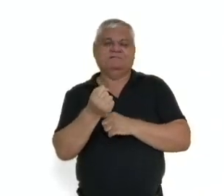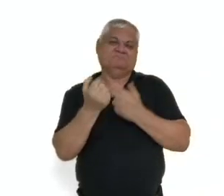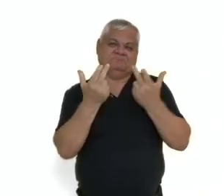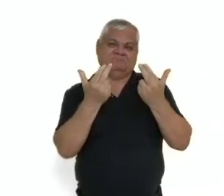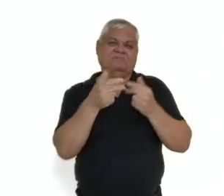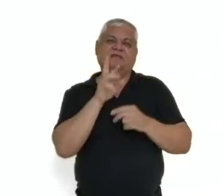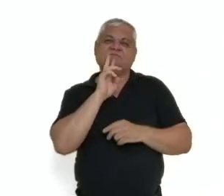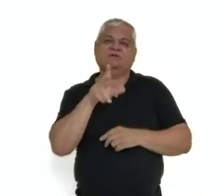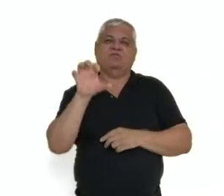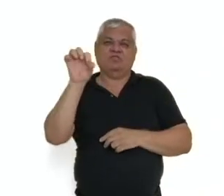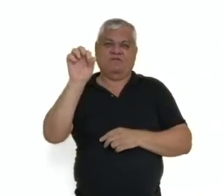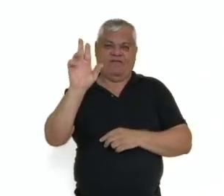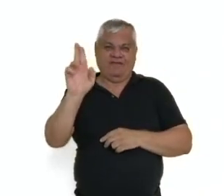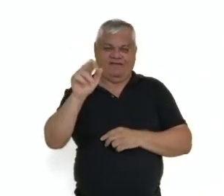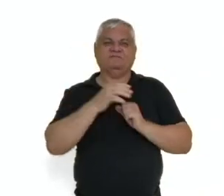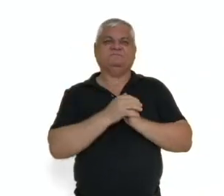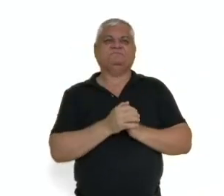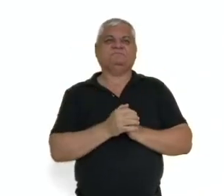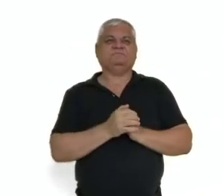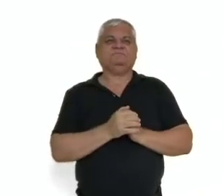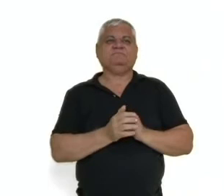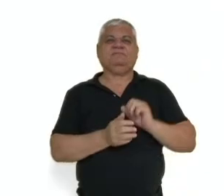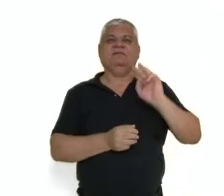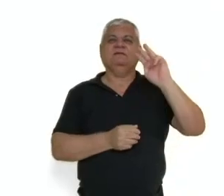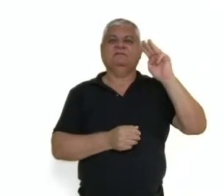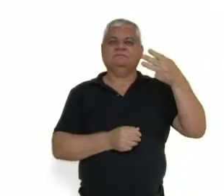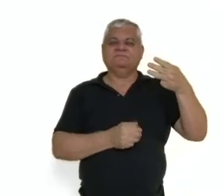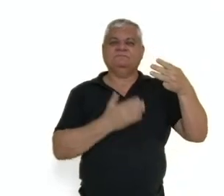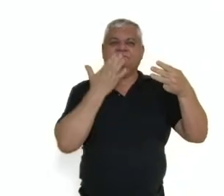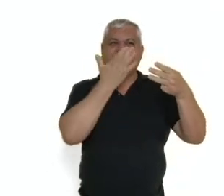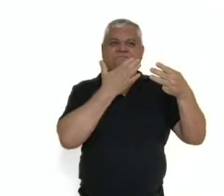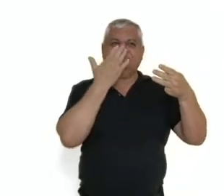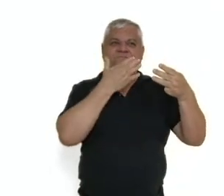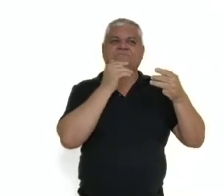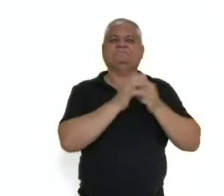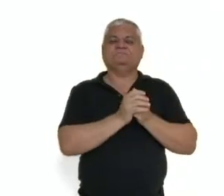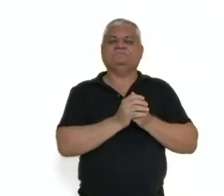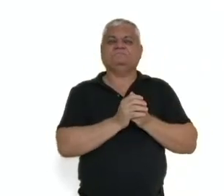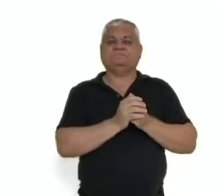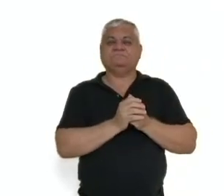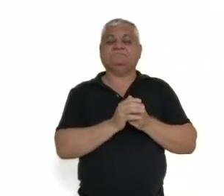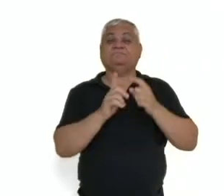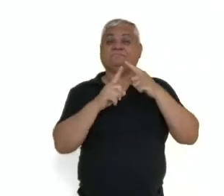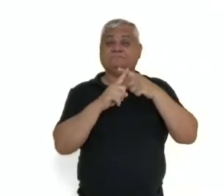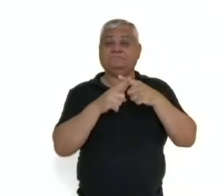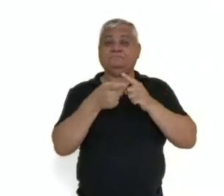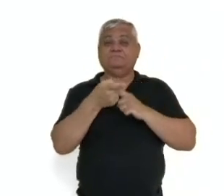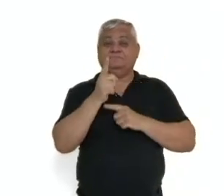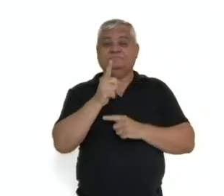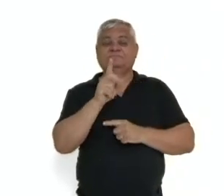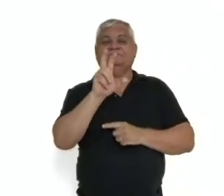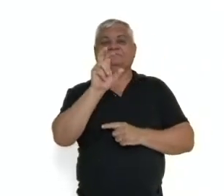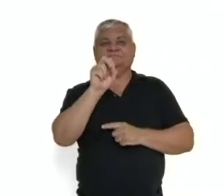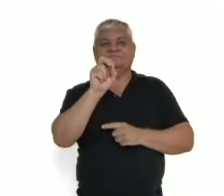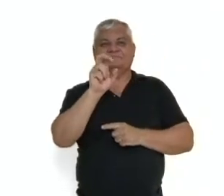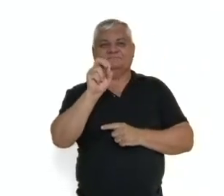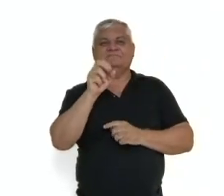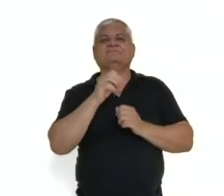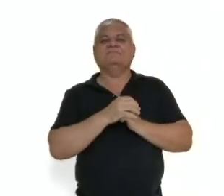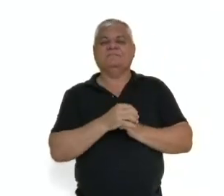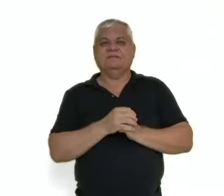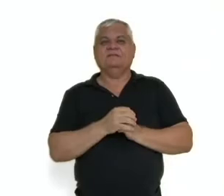R$1,80, R$9. Depois, eu tenho 3 doces, e cada um desses 3 doces